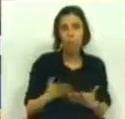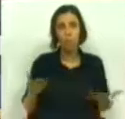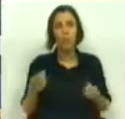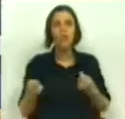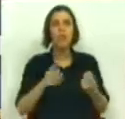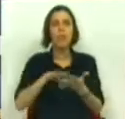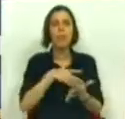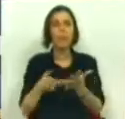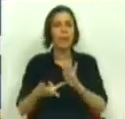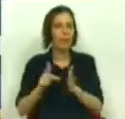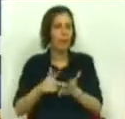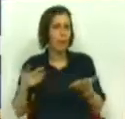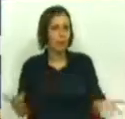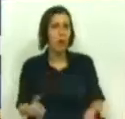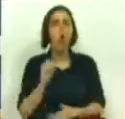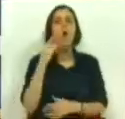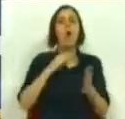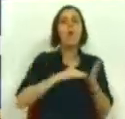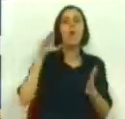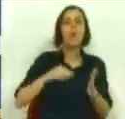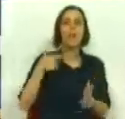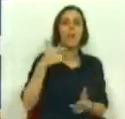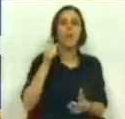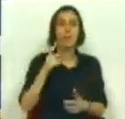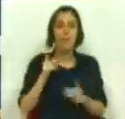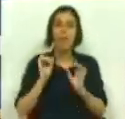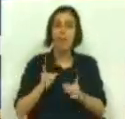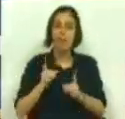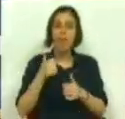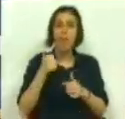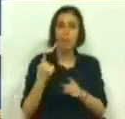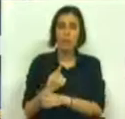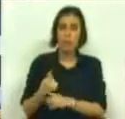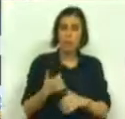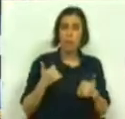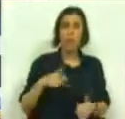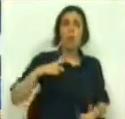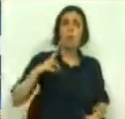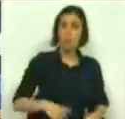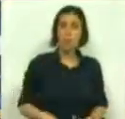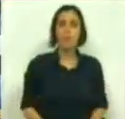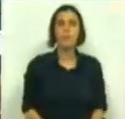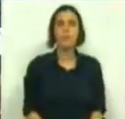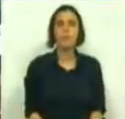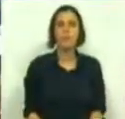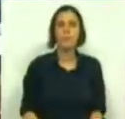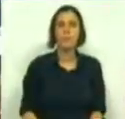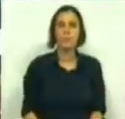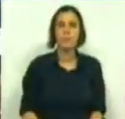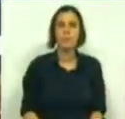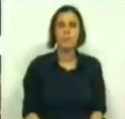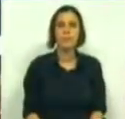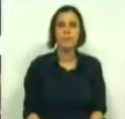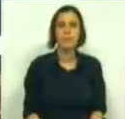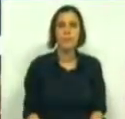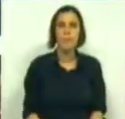sobre a gestão do plano tecnológico ou sobre o contrato de TGV? São essas as boas notícias para os portugueses?